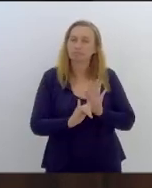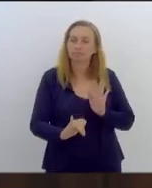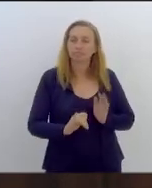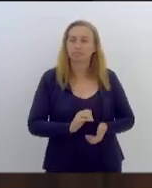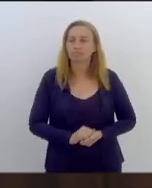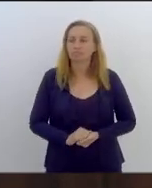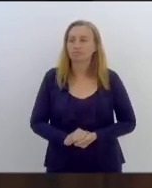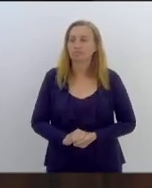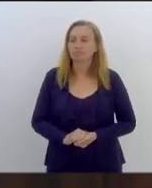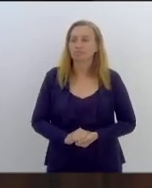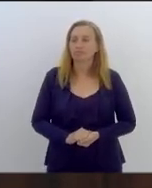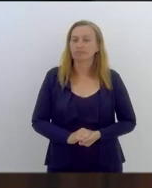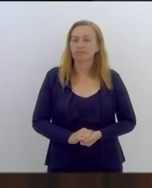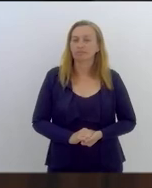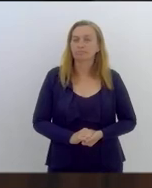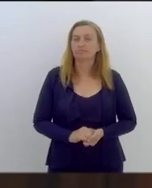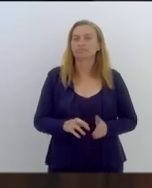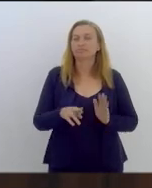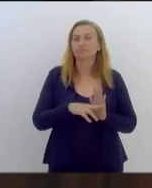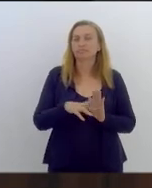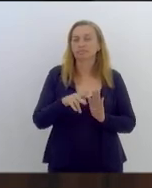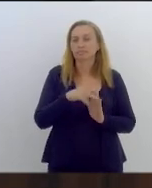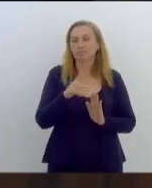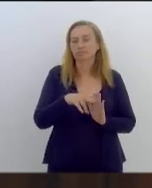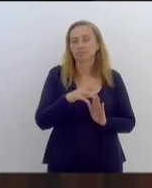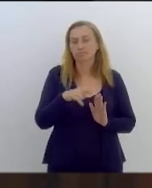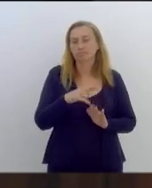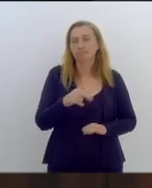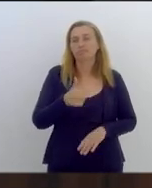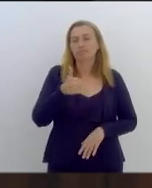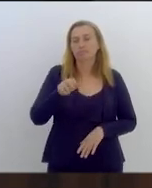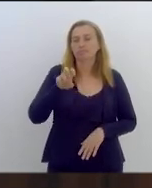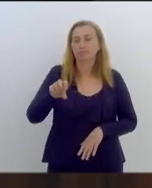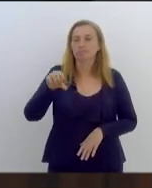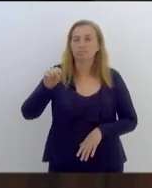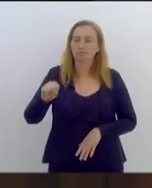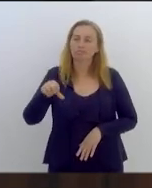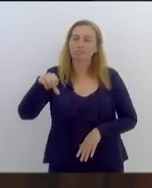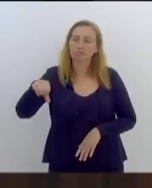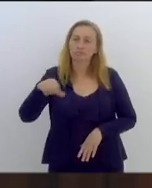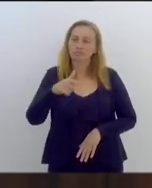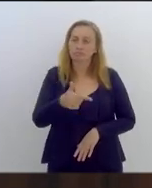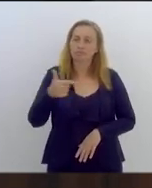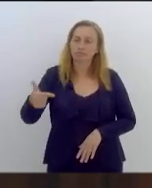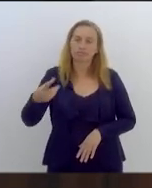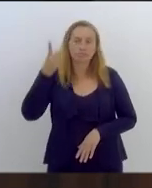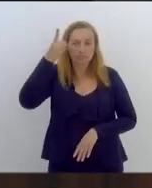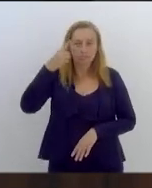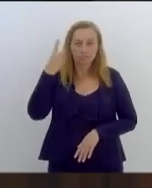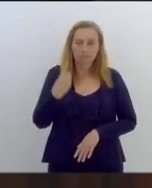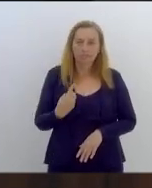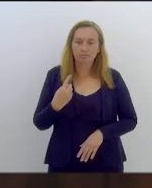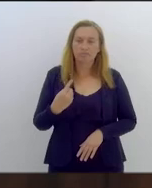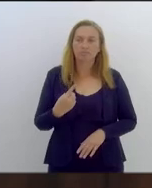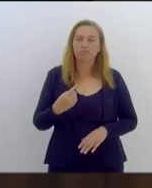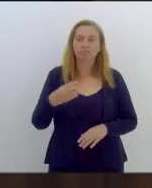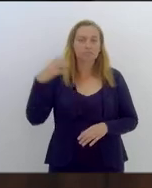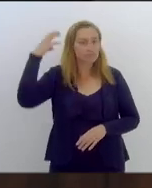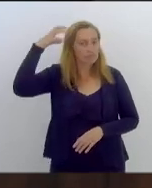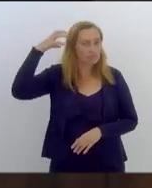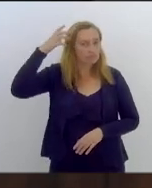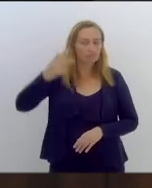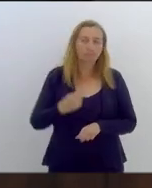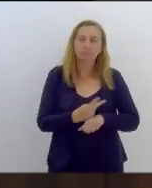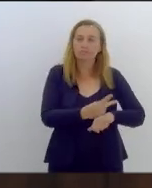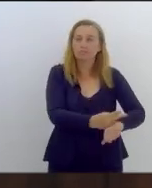vai a promulgação. Projeto de resolução 589 de 22, de autoria da deputada Dani Monteiro, que concede prêmio Marielle Franco